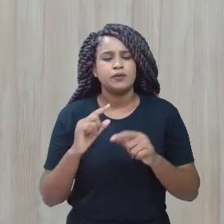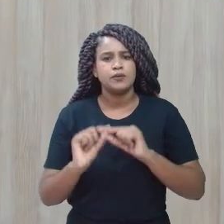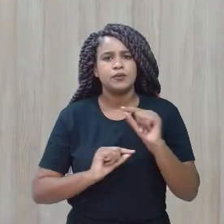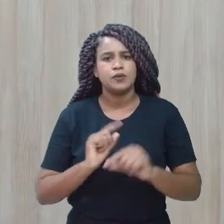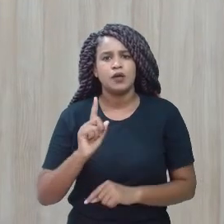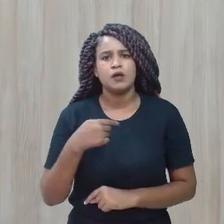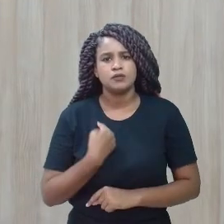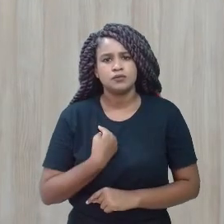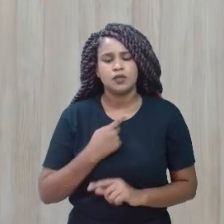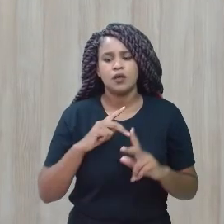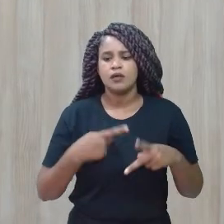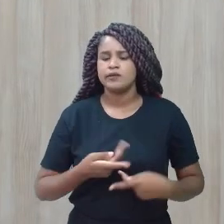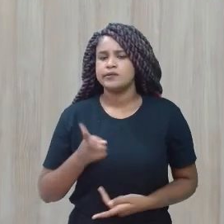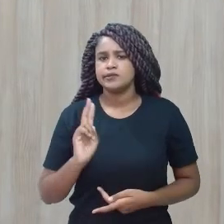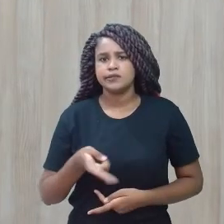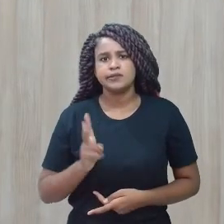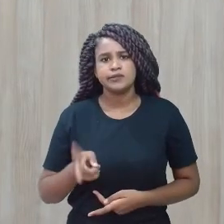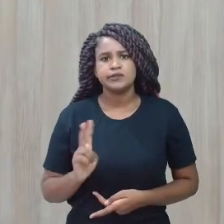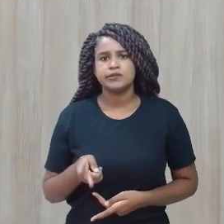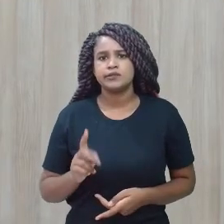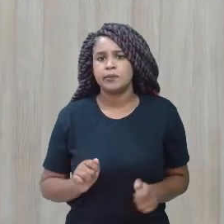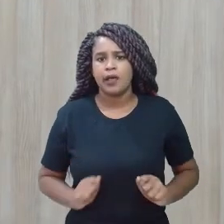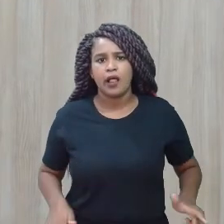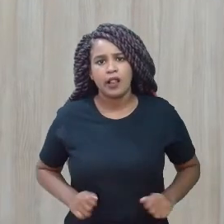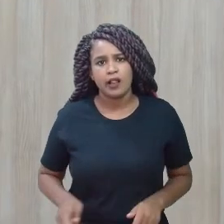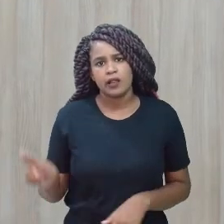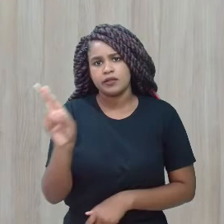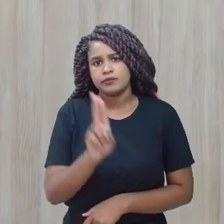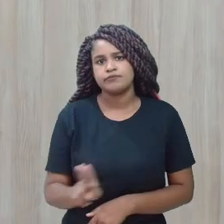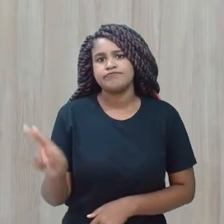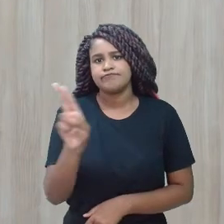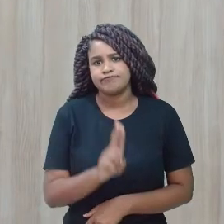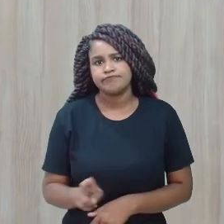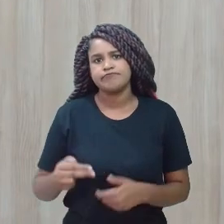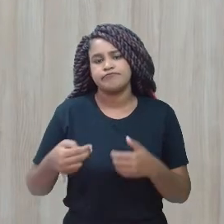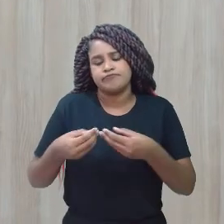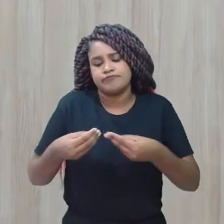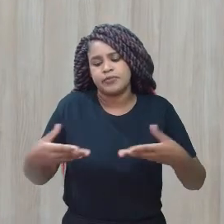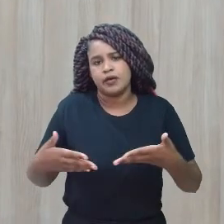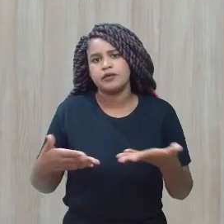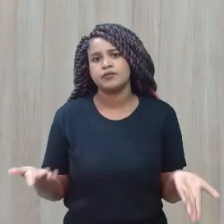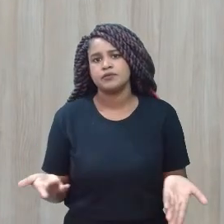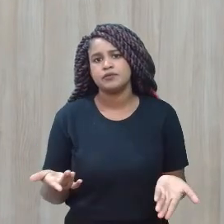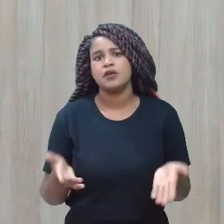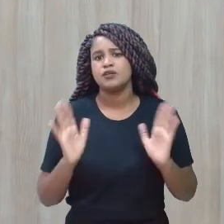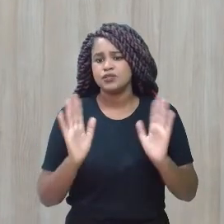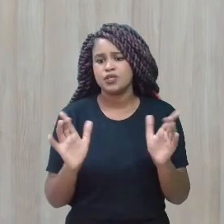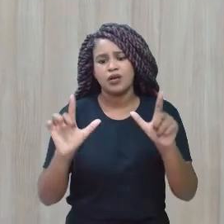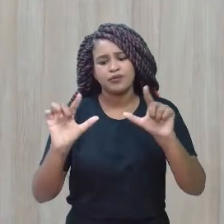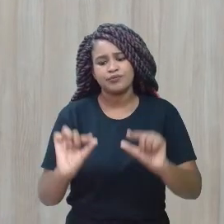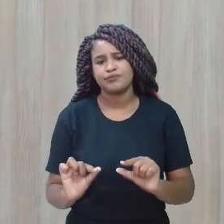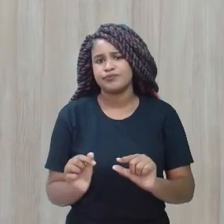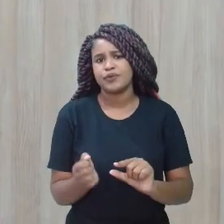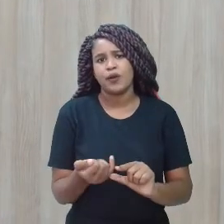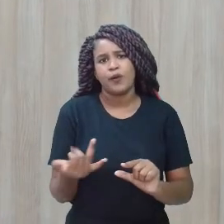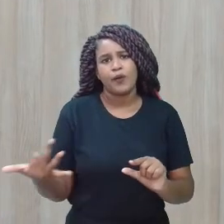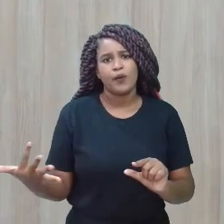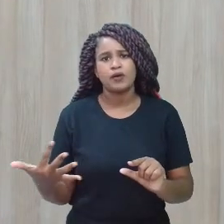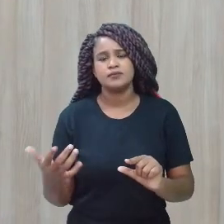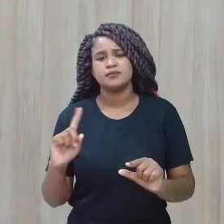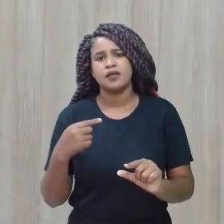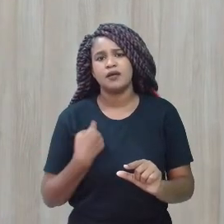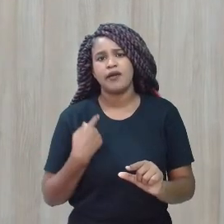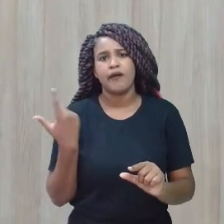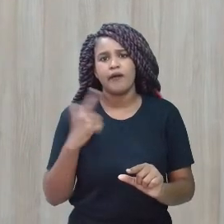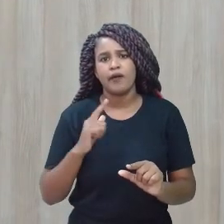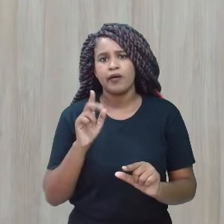nossas ações, estamos desgastando esses nossos recursos, que já é tão pouco, né? De consumo